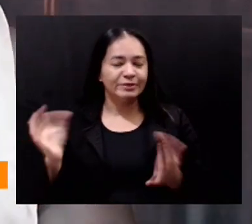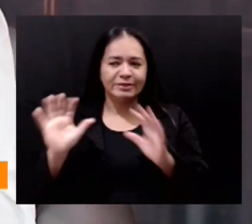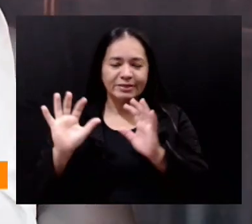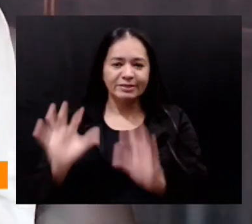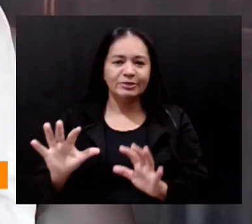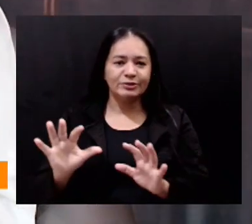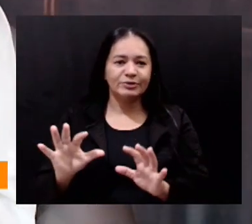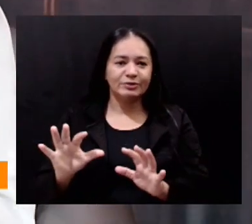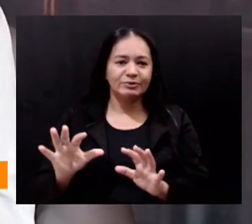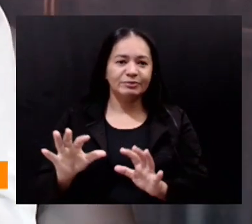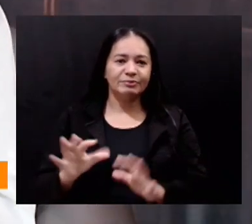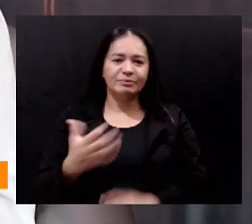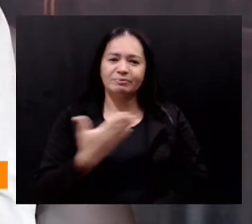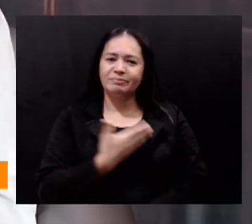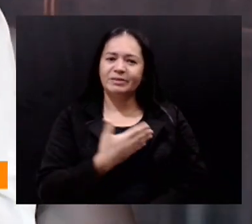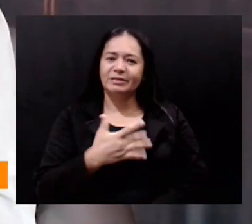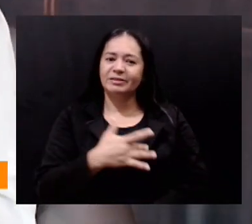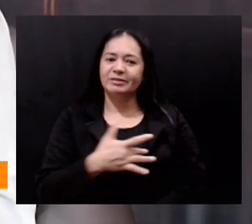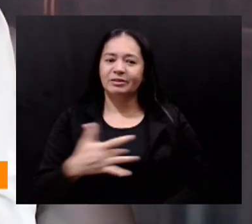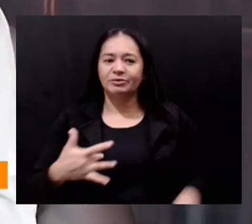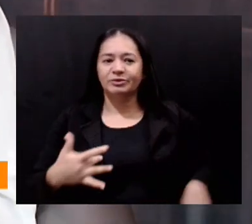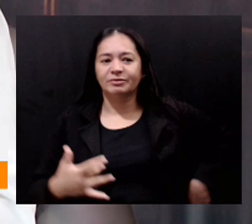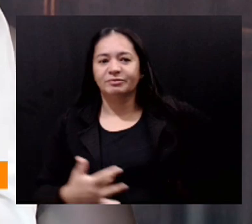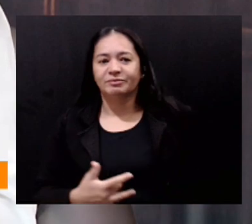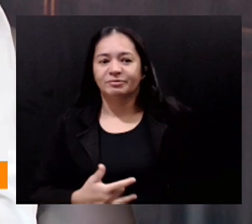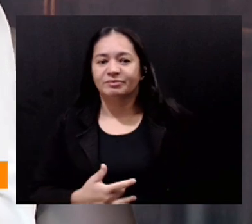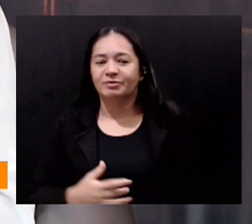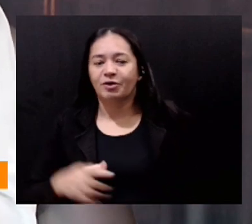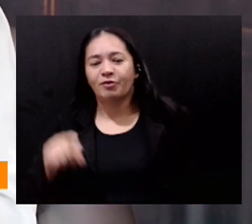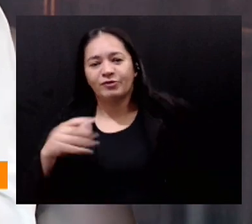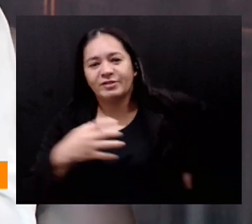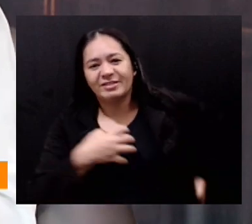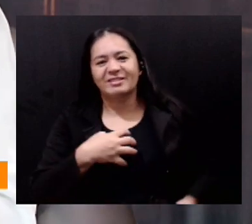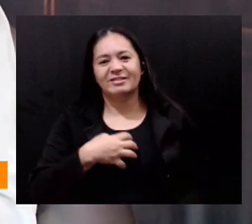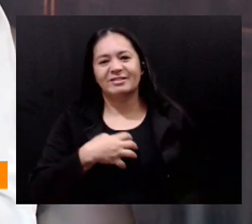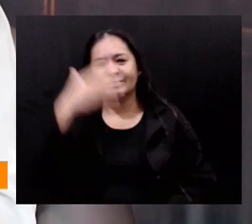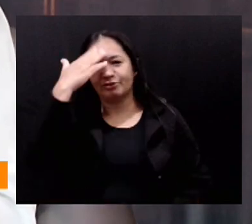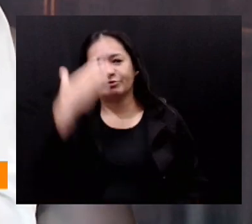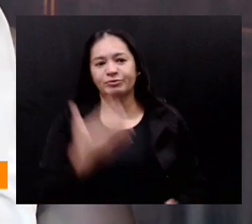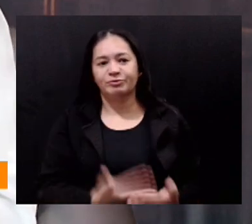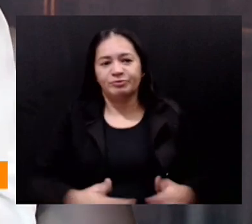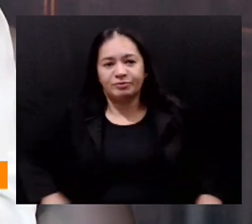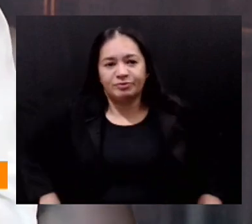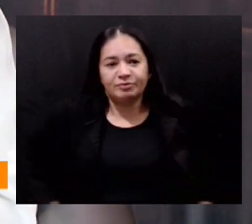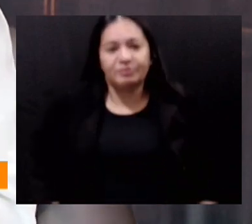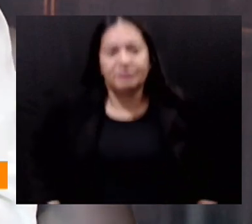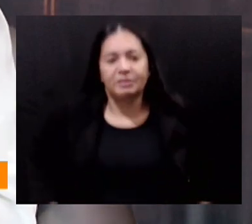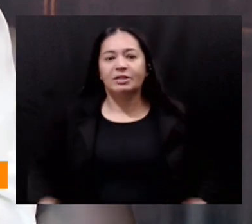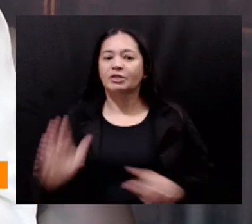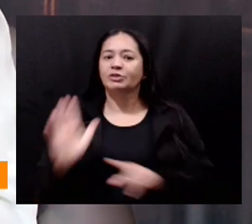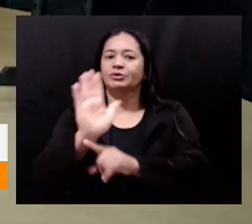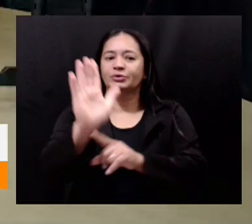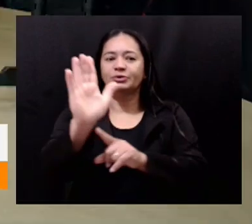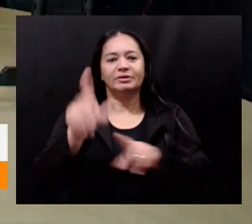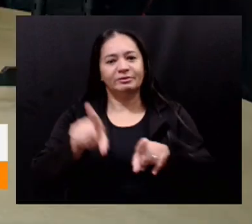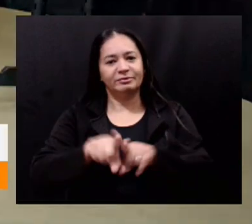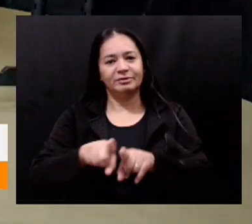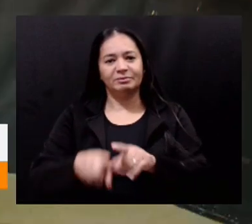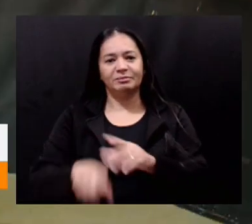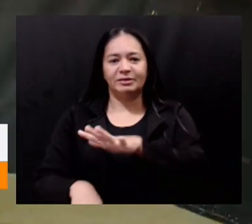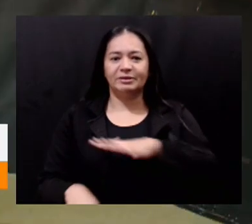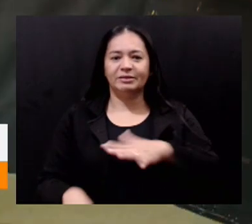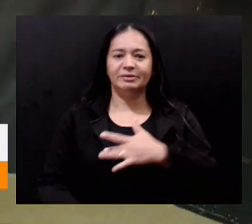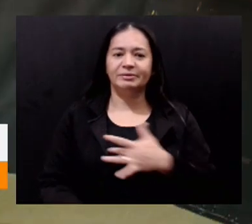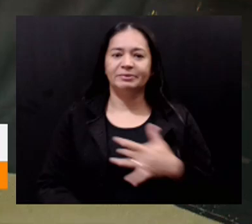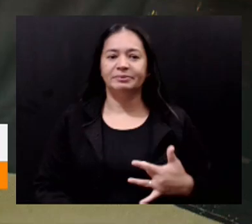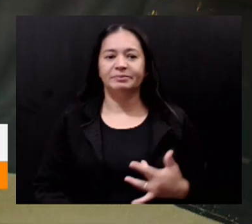saudável, né, Muito quando você bem. sente essa confiança, né, e te ajuda também nessa questão da saúde, né. Muito bem.